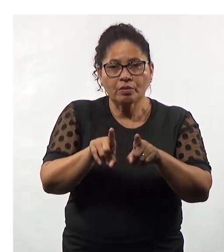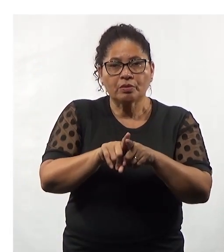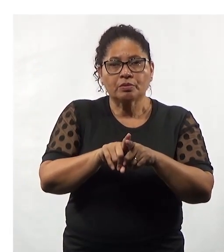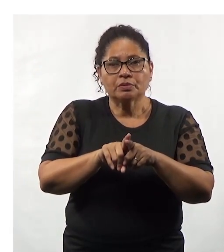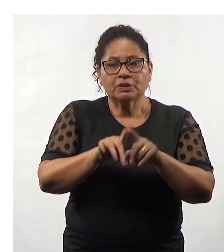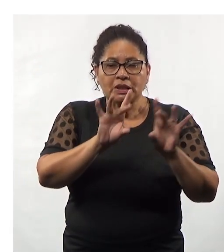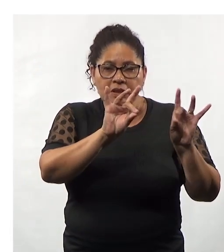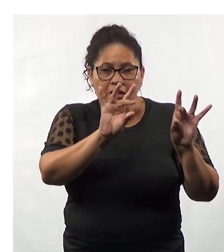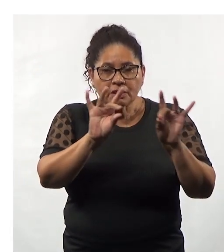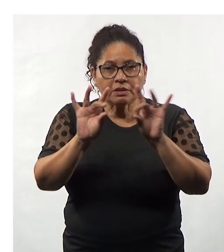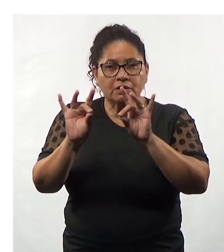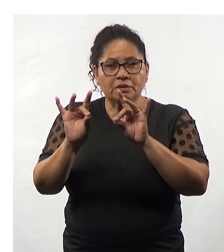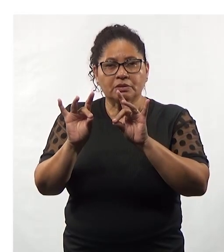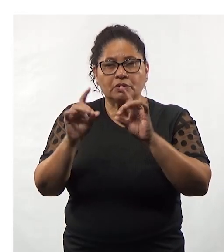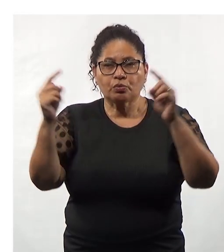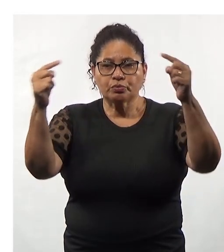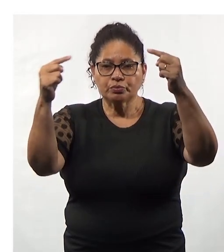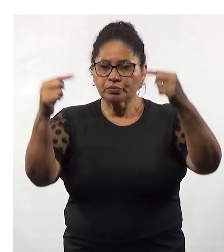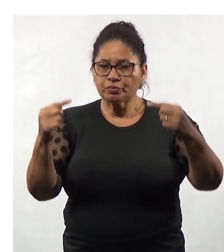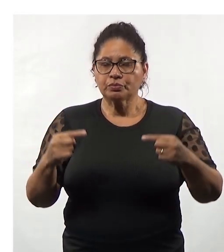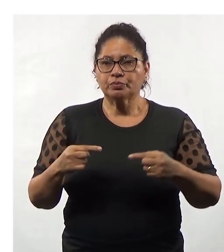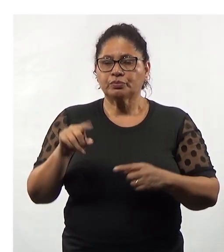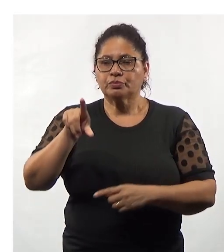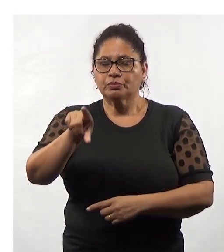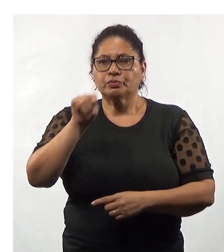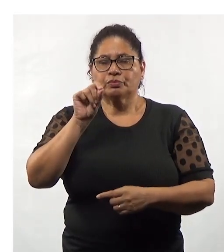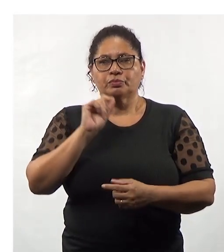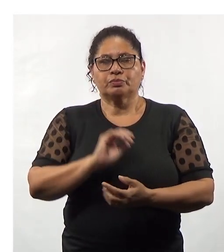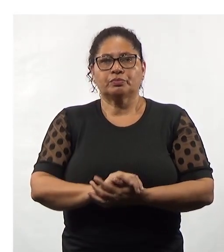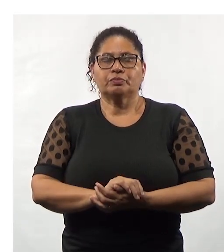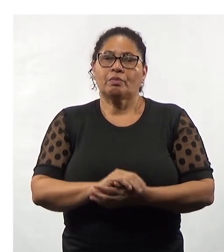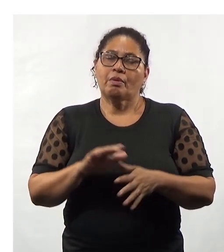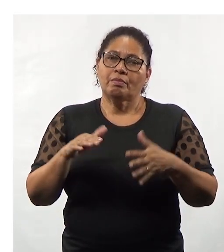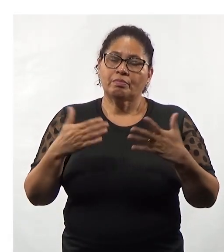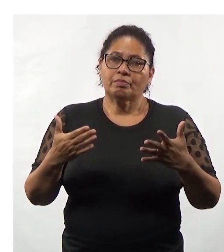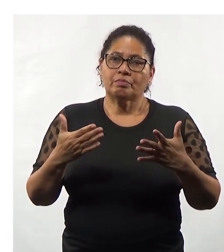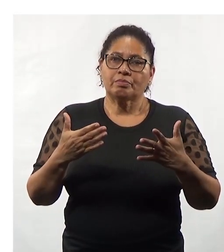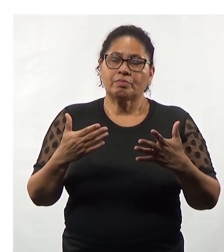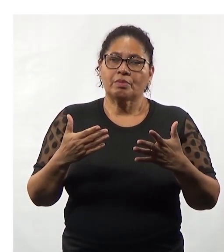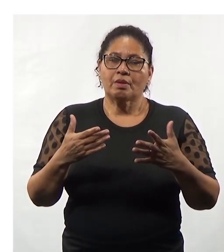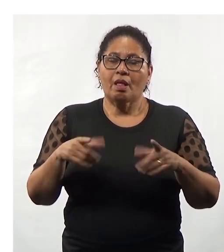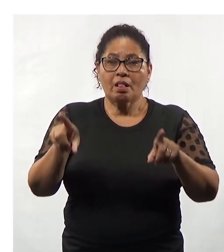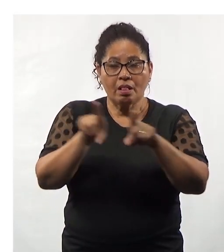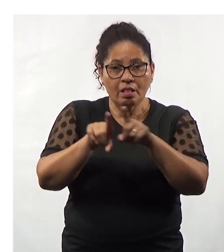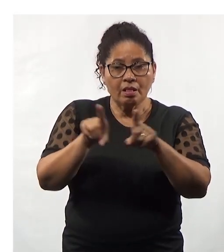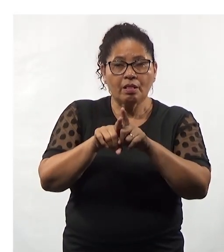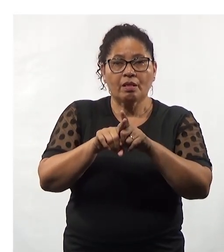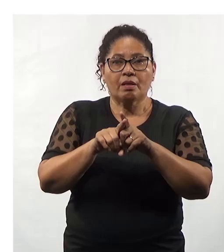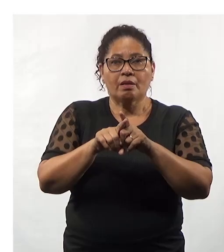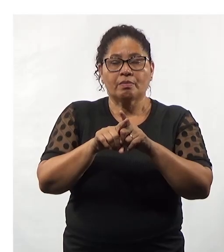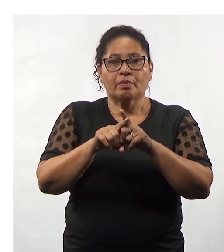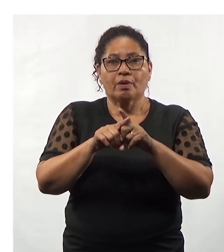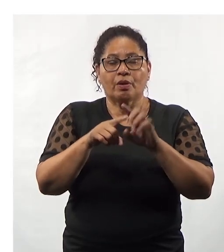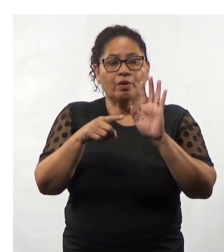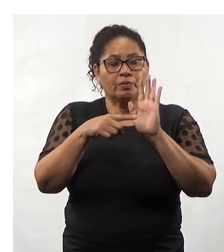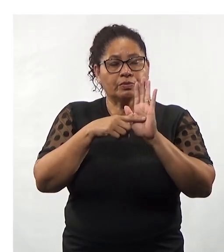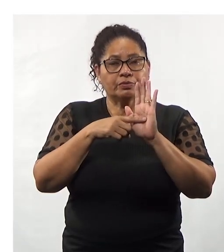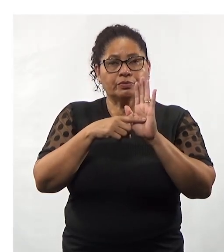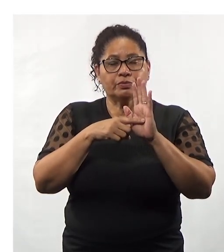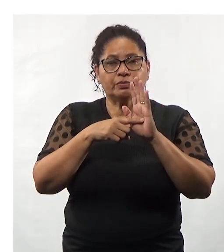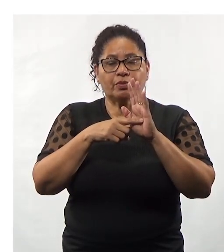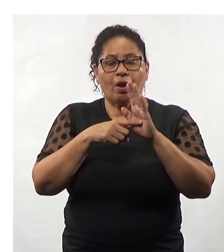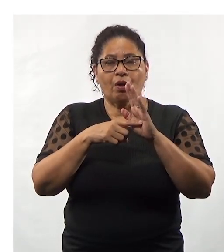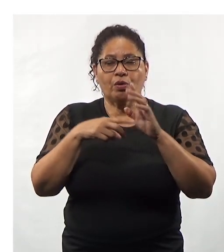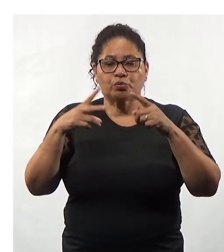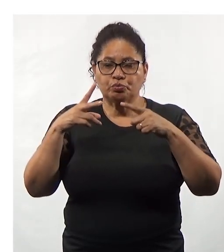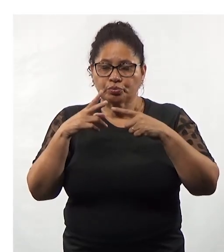o detalhamento dos critérios de seleção. Além disso, vamos estabelecer também uma nota de